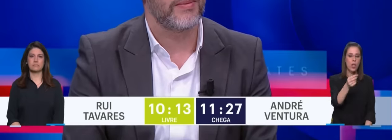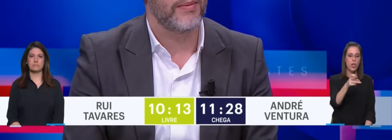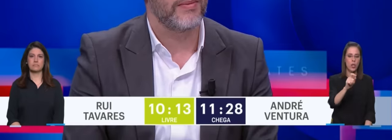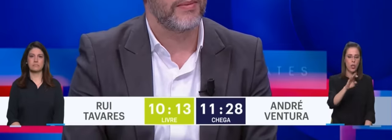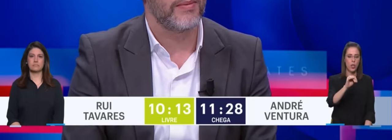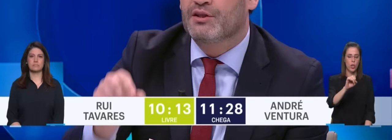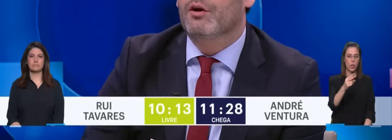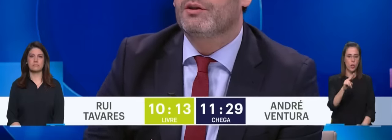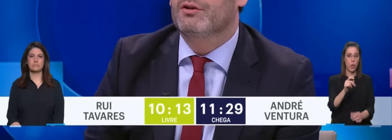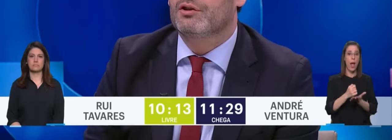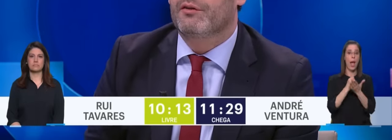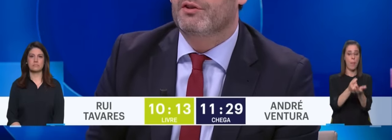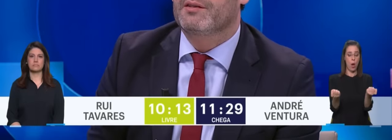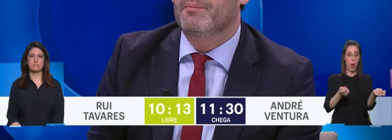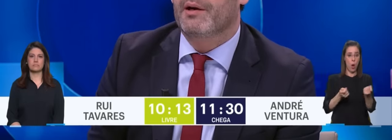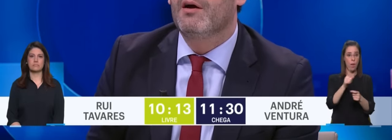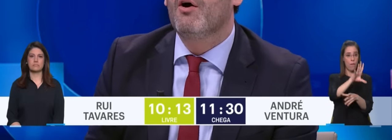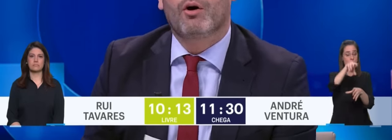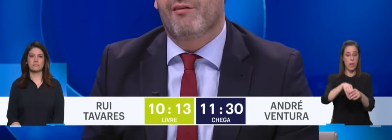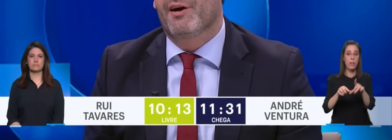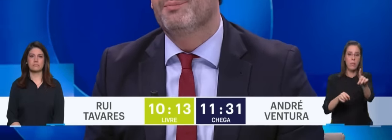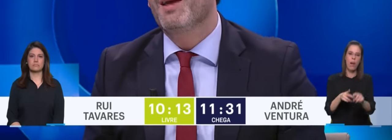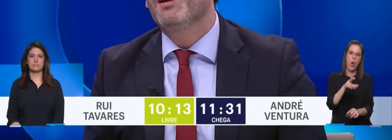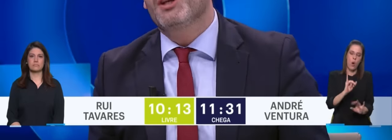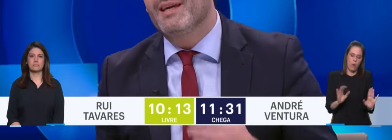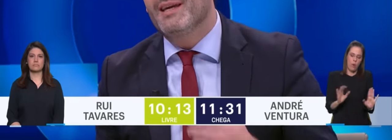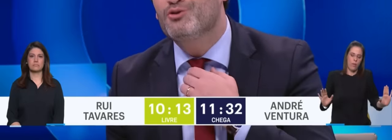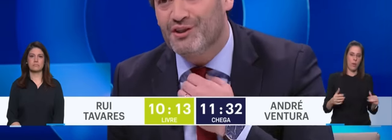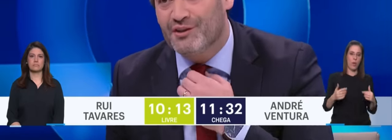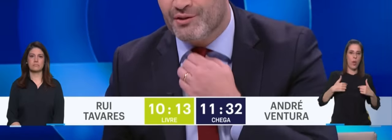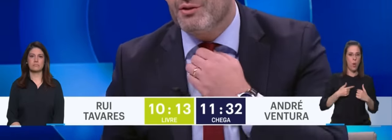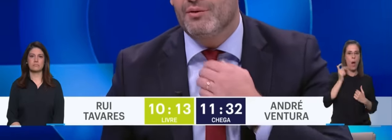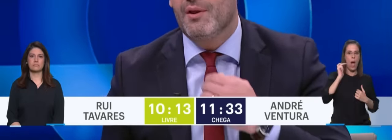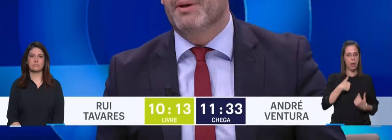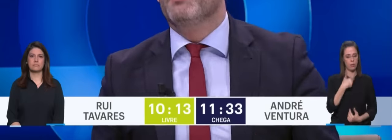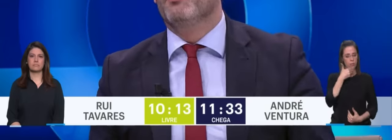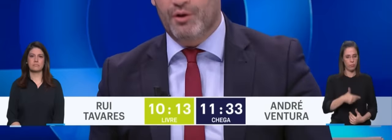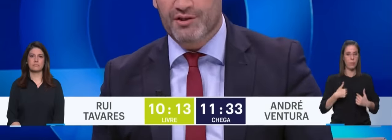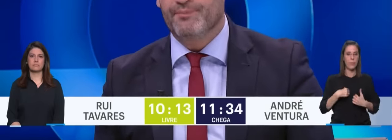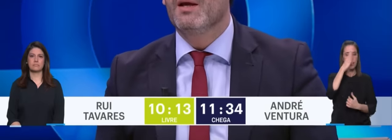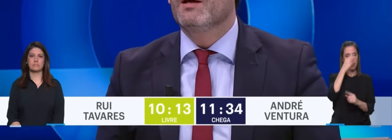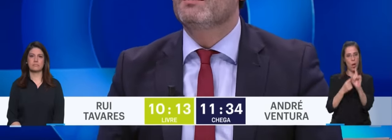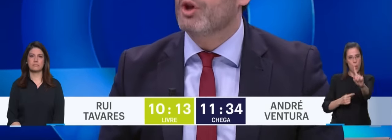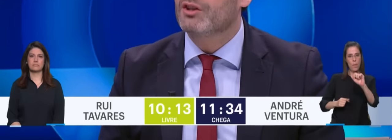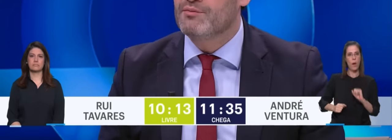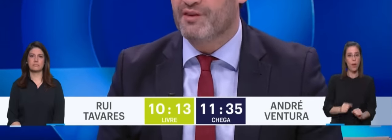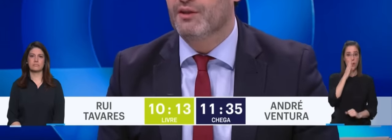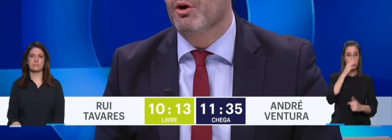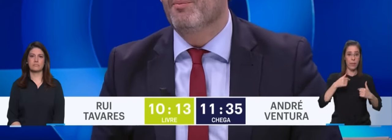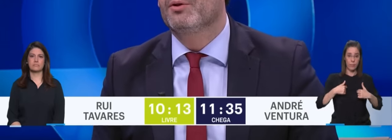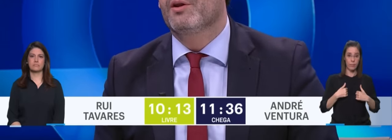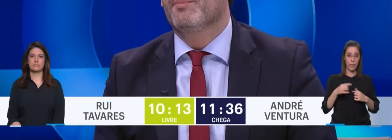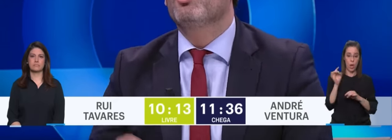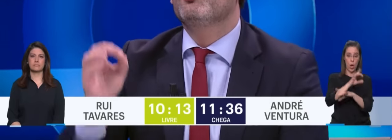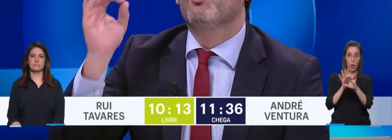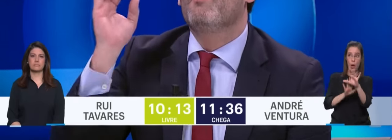financia precisamente as organizações que vocês fazem parte ó Rui Tavares eu já tenho anos suficientes disto para saber uma coisa que se nós estamos a vencer na